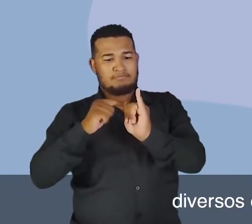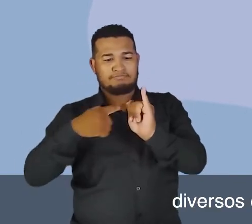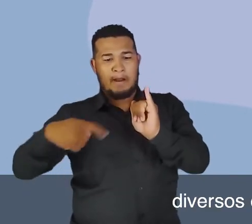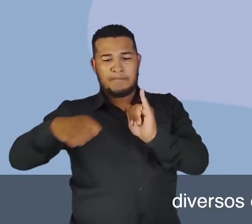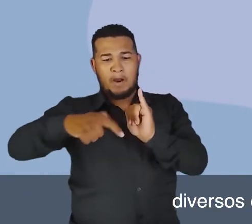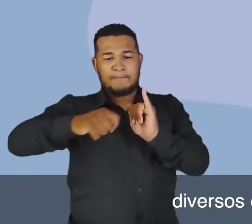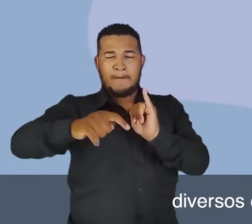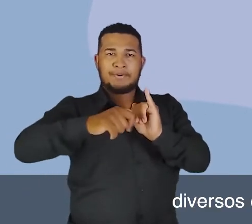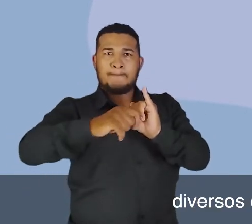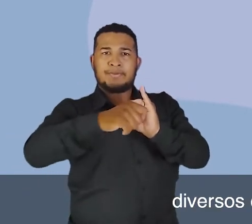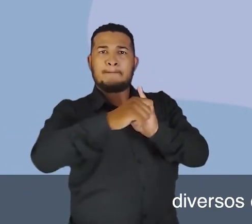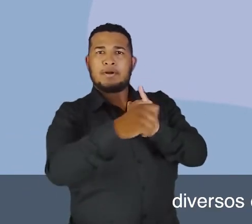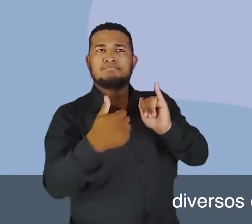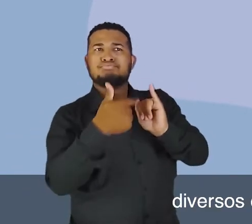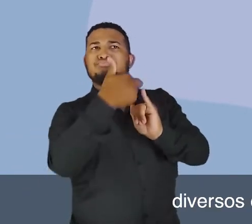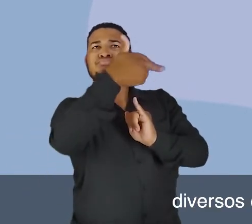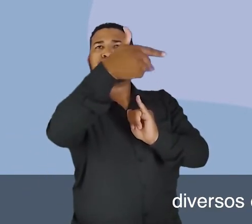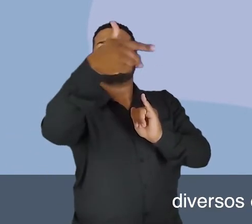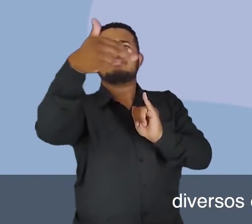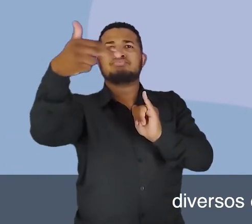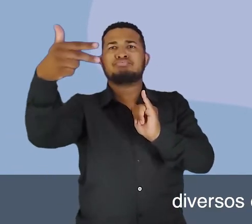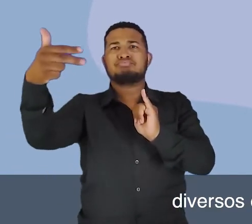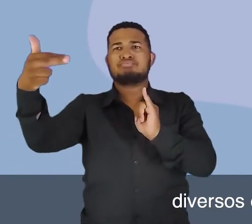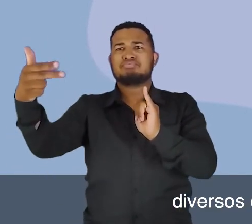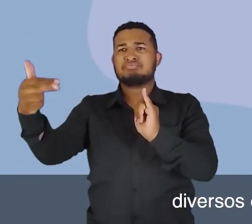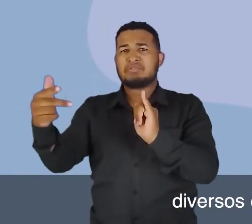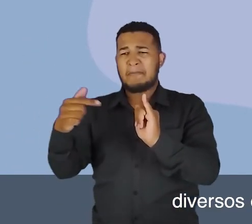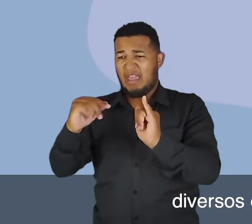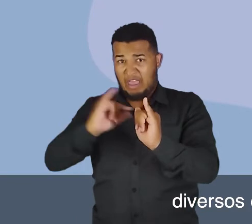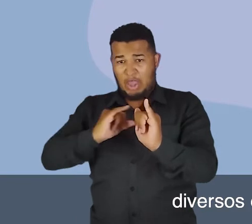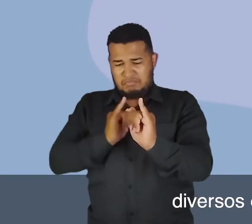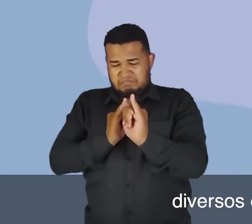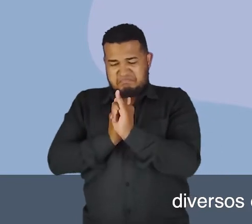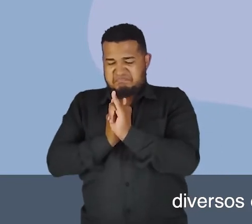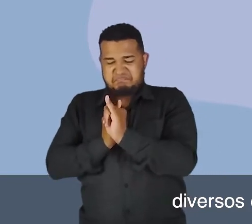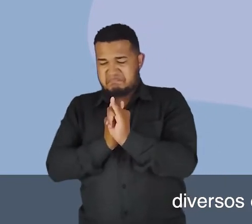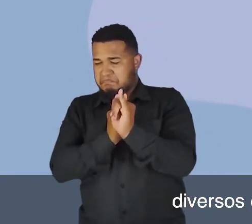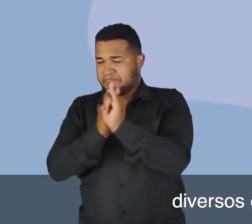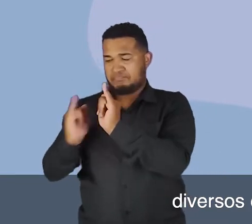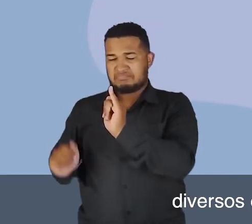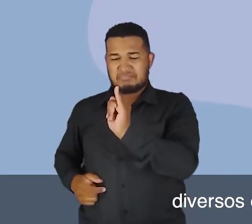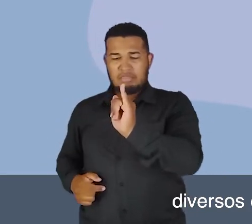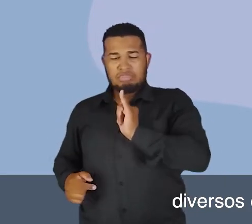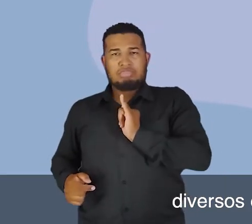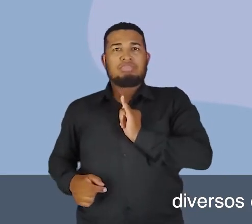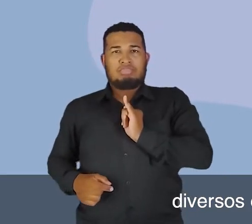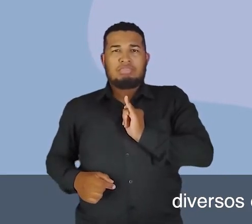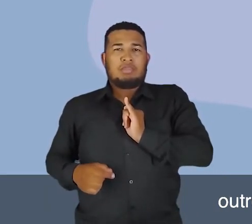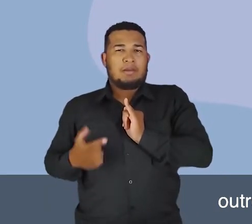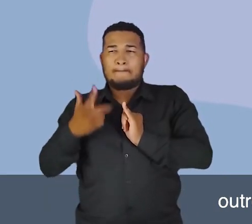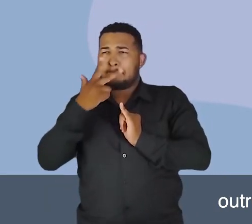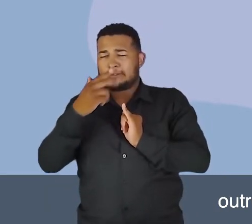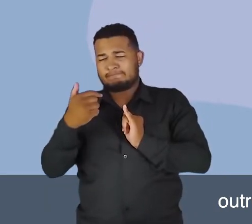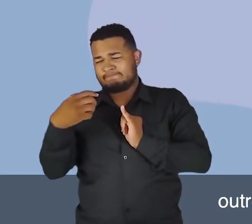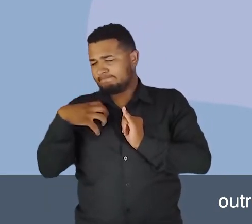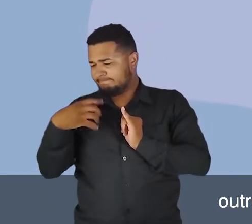Tão diverso de outros, tão mim mesmo, ser pensante, sentinte e solitário, com outros